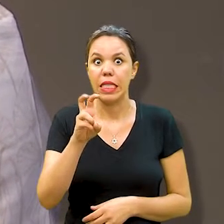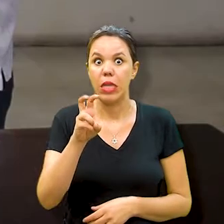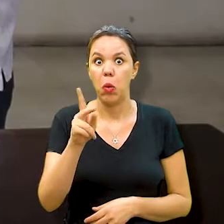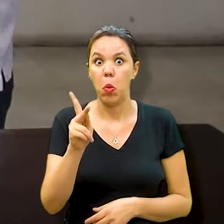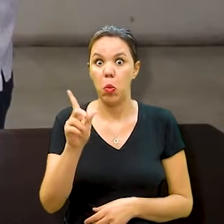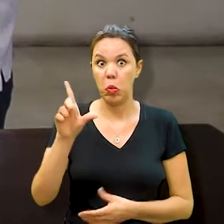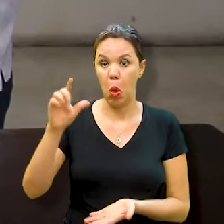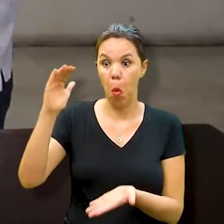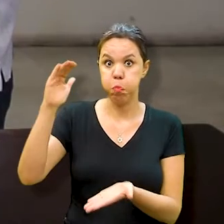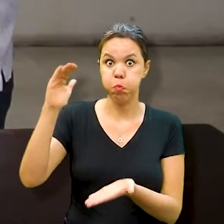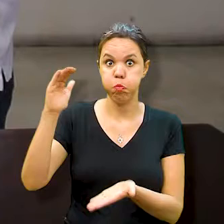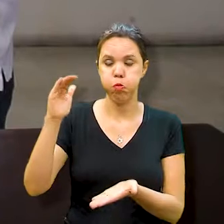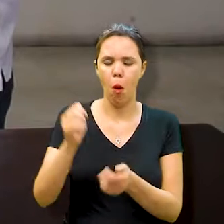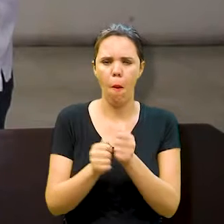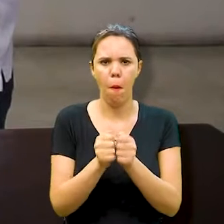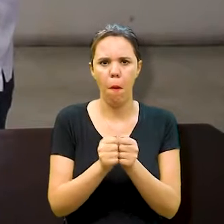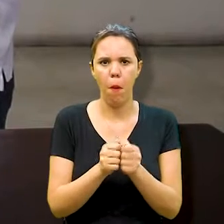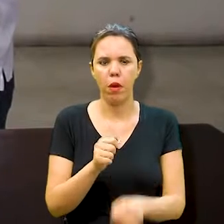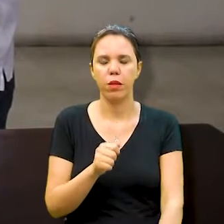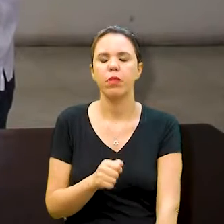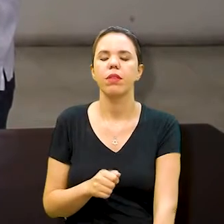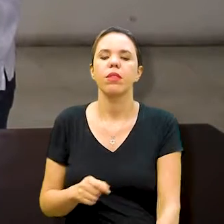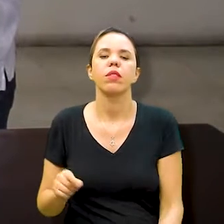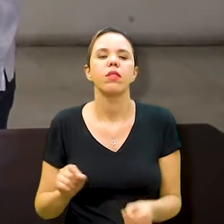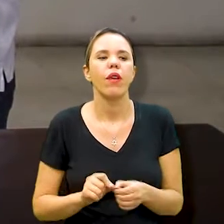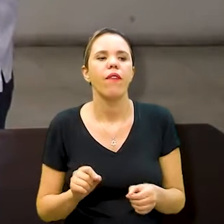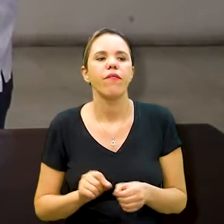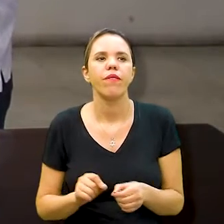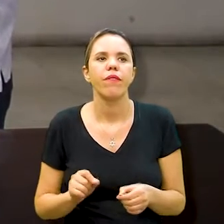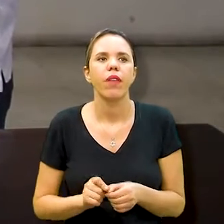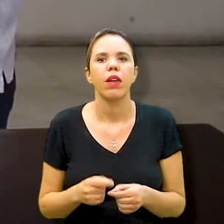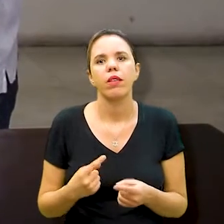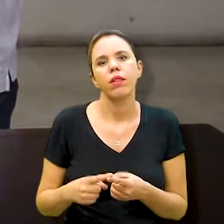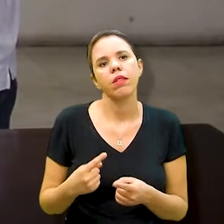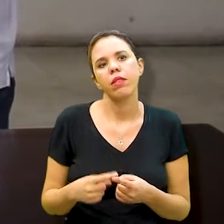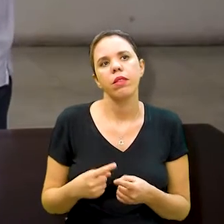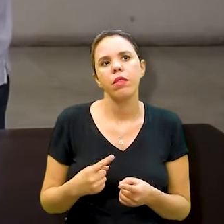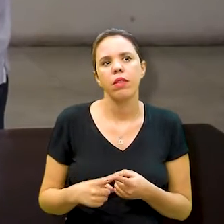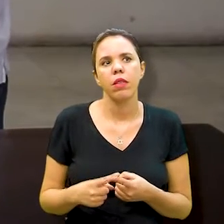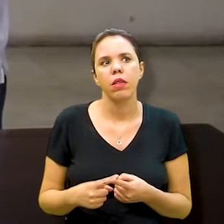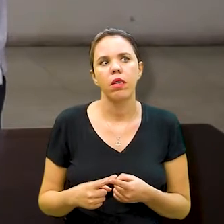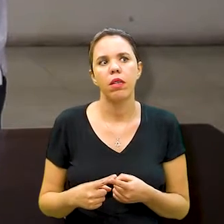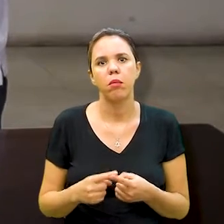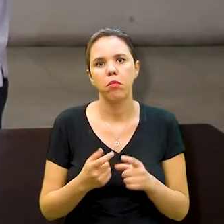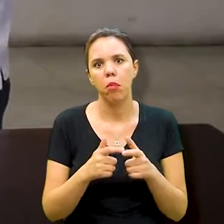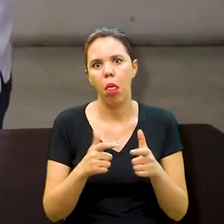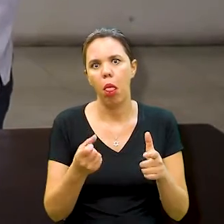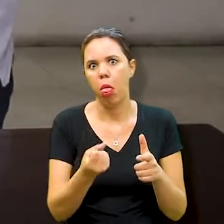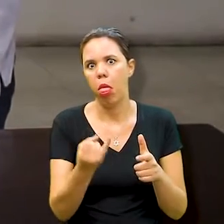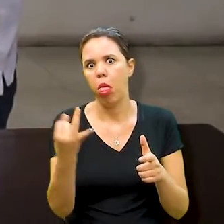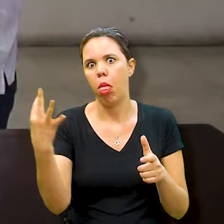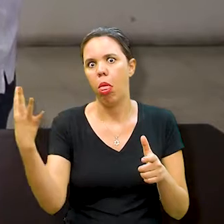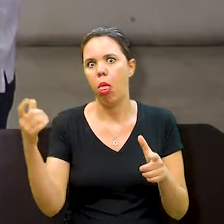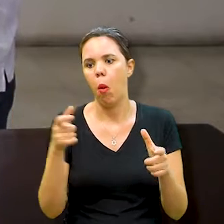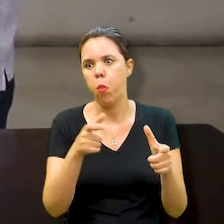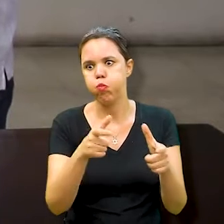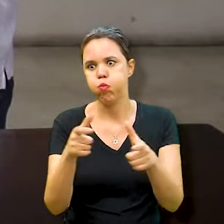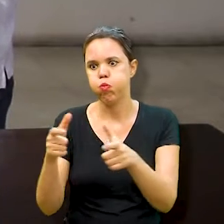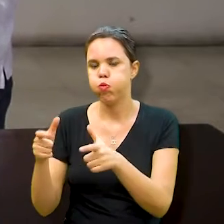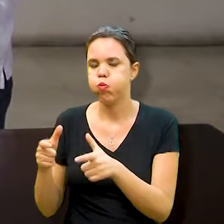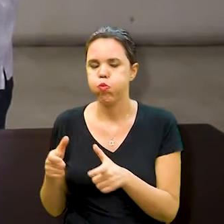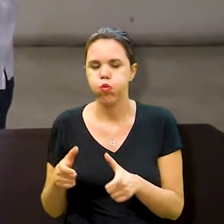5 kg para 5 kg e você faz e aí para 5 kg que você faz porque ele faz para grandes